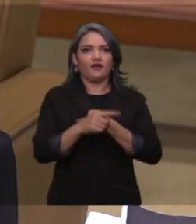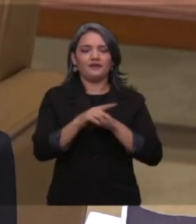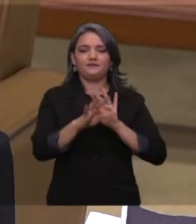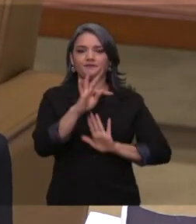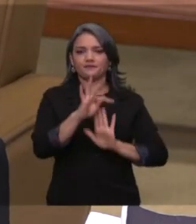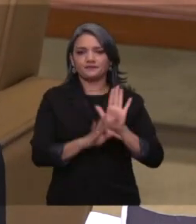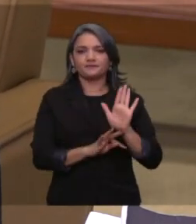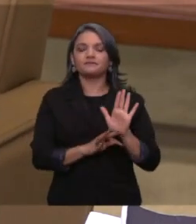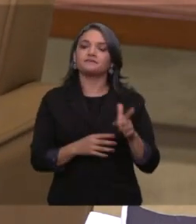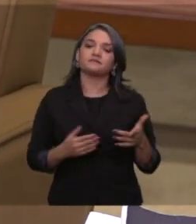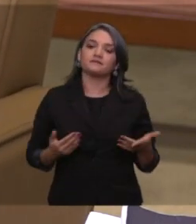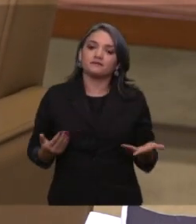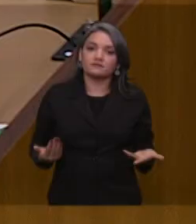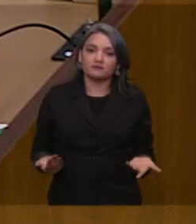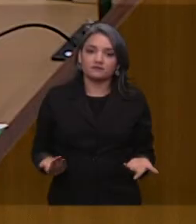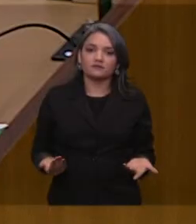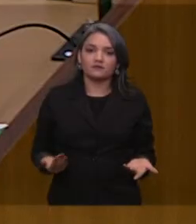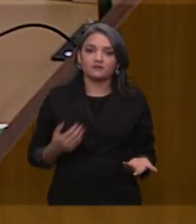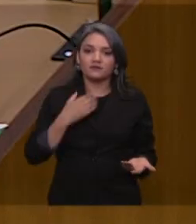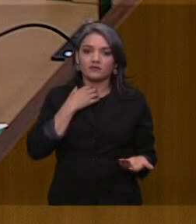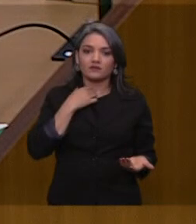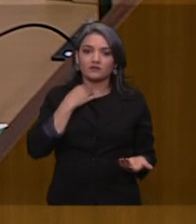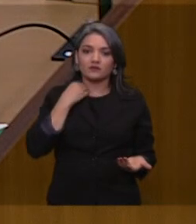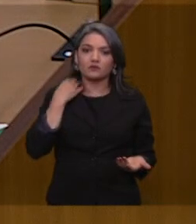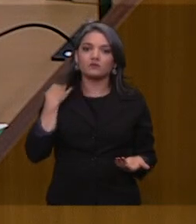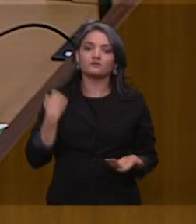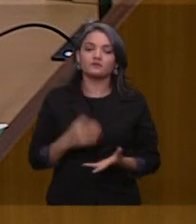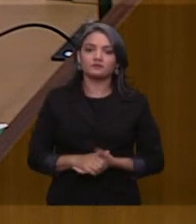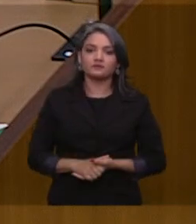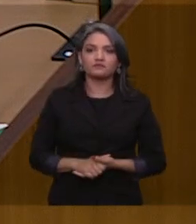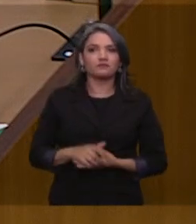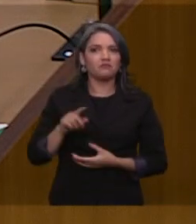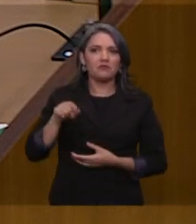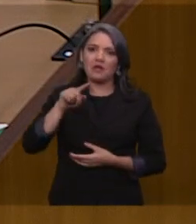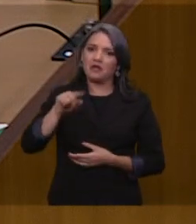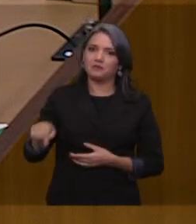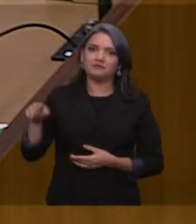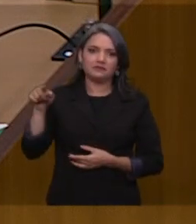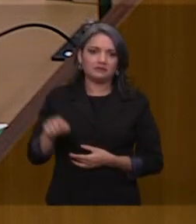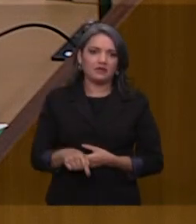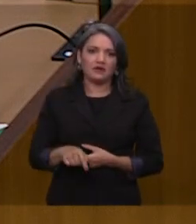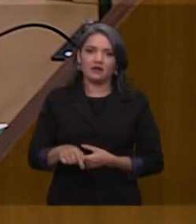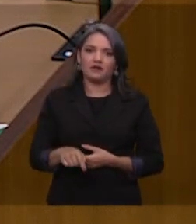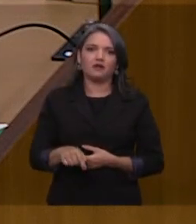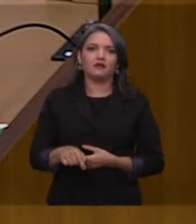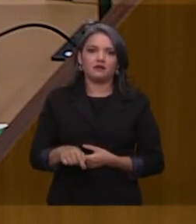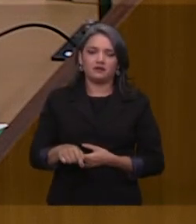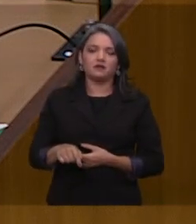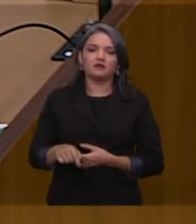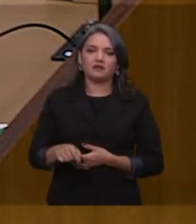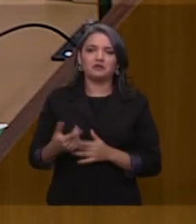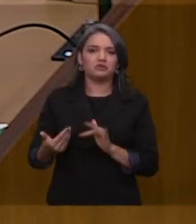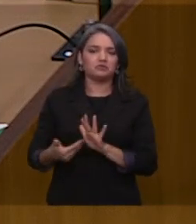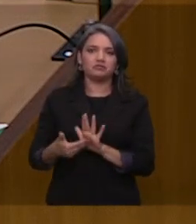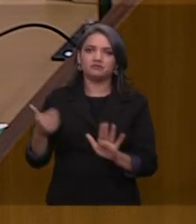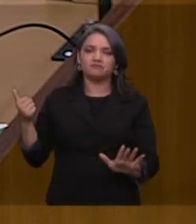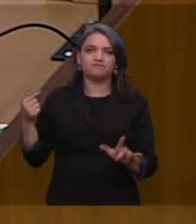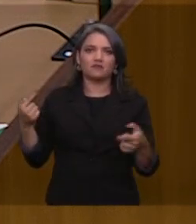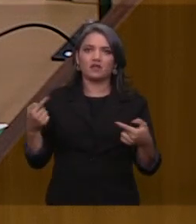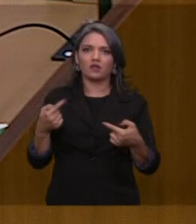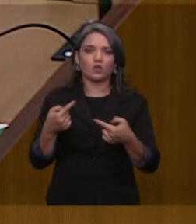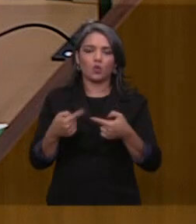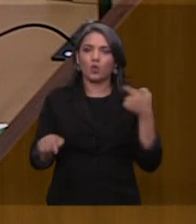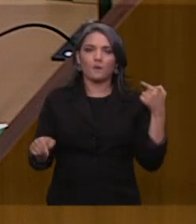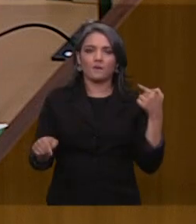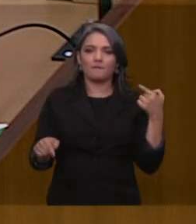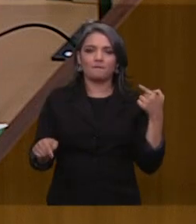ponto, resulta não recebida ou revogada, ou é de se considerar incompatível